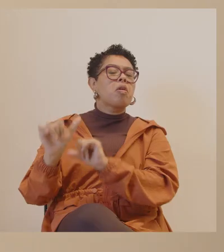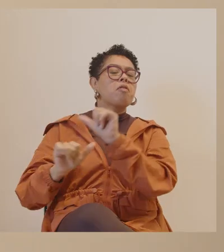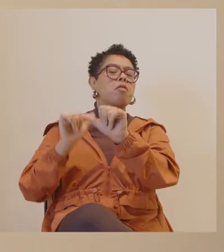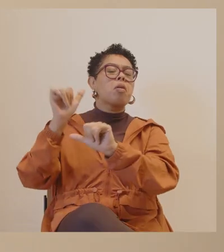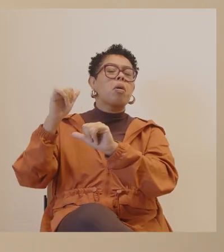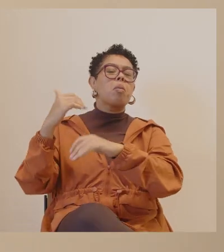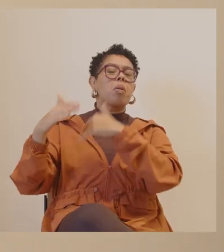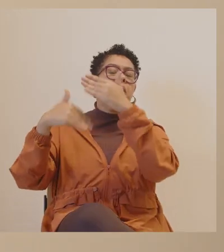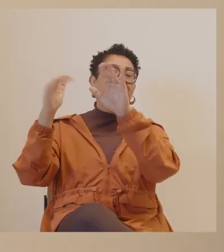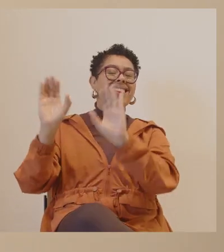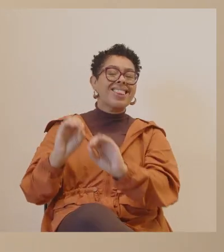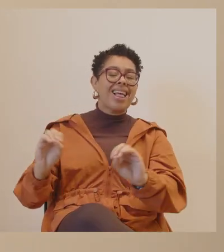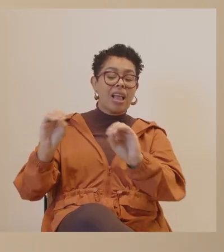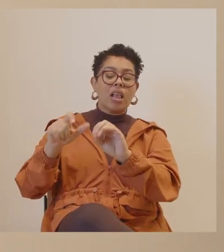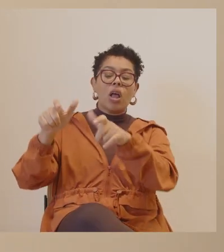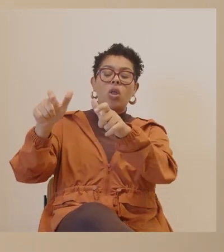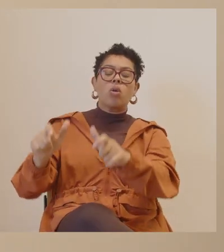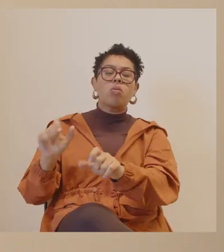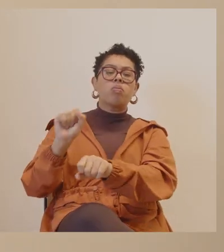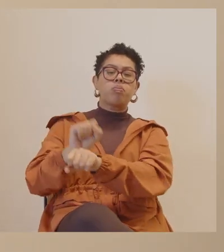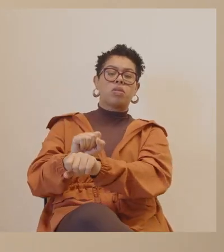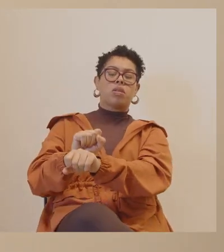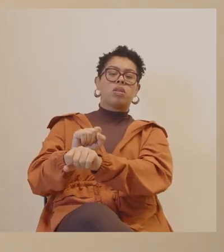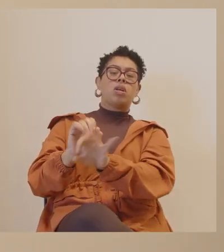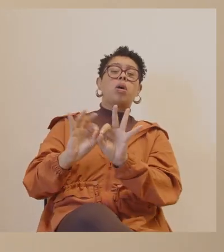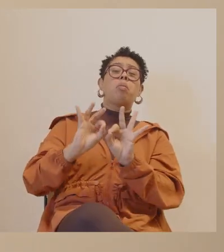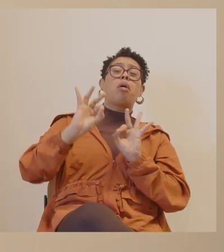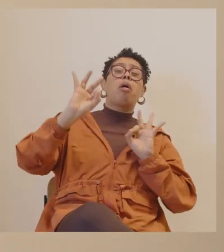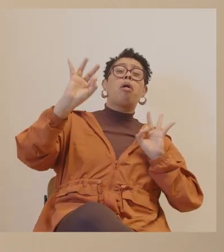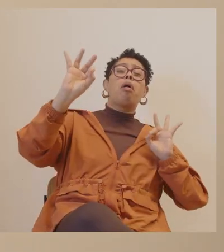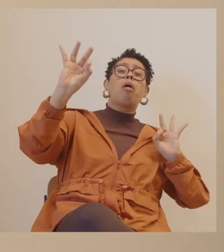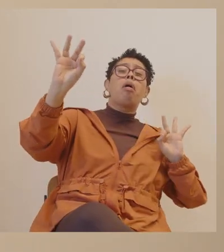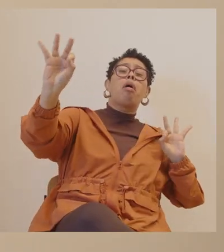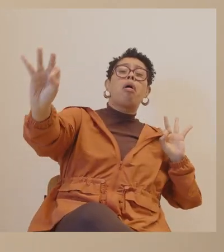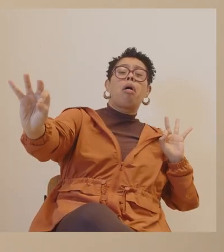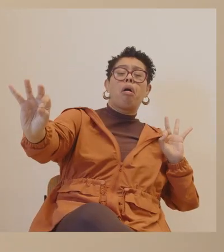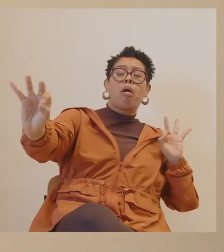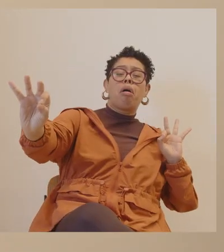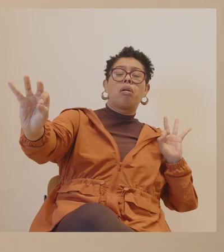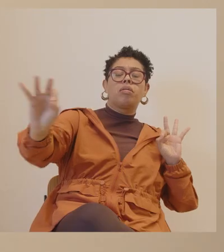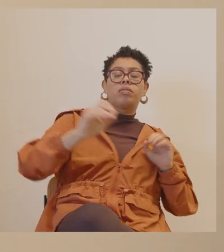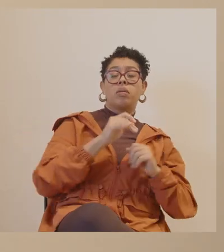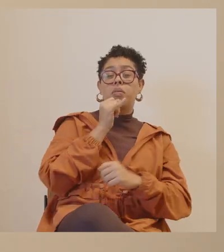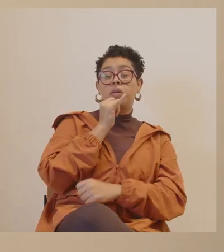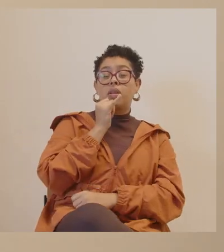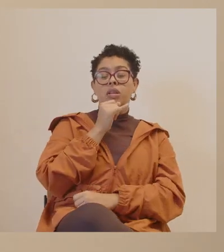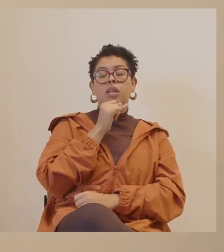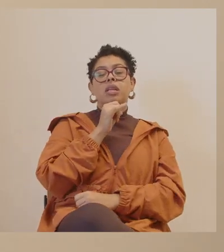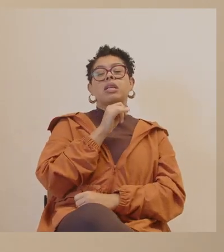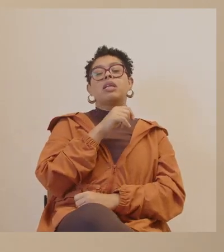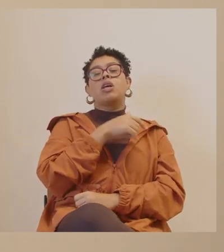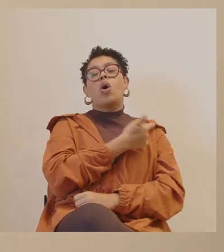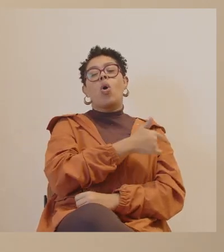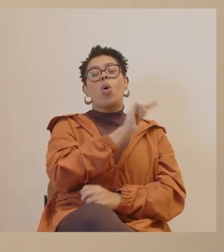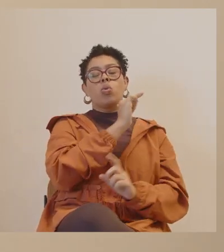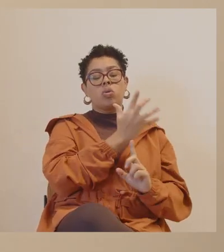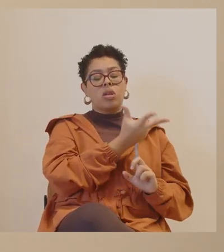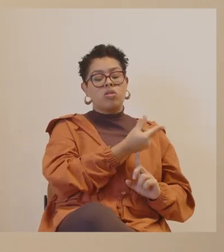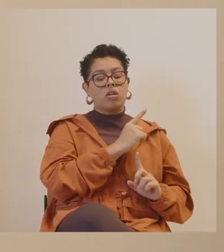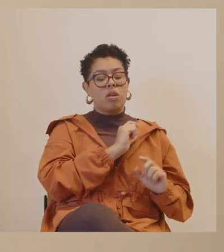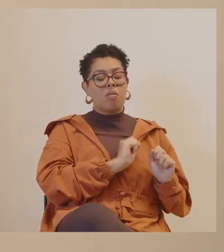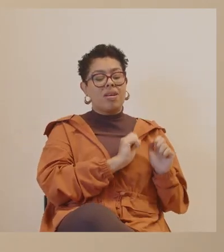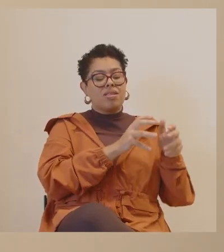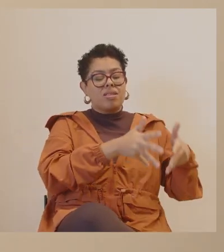é entendido como uma fonte de renovação longe daquilo que, por exemplo, o Mirbeau, que tem uma ação política importante naquele momento,